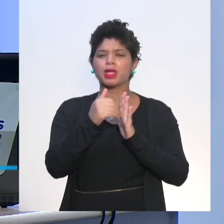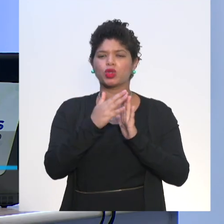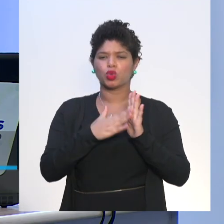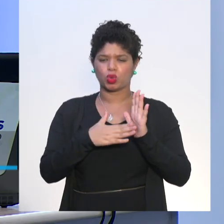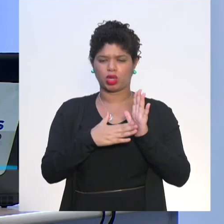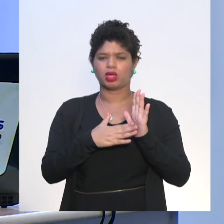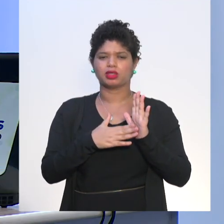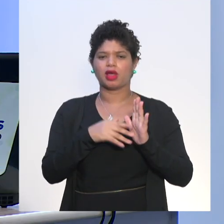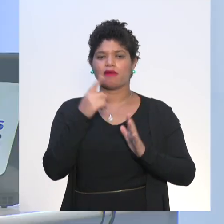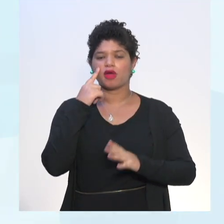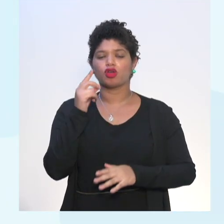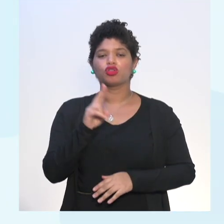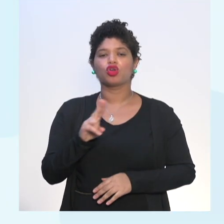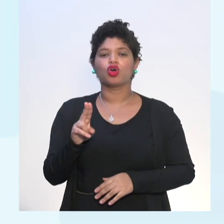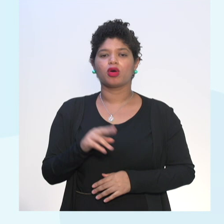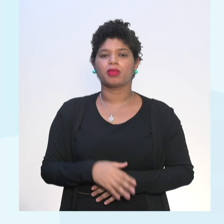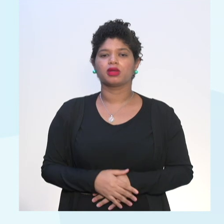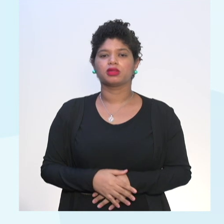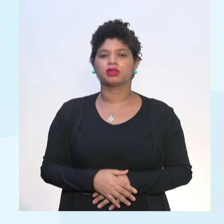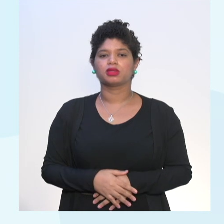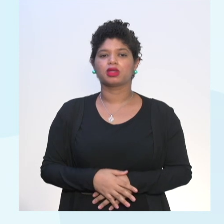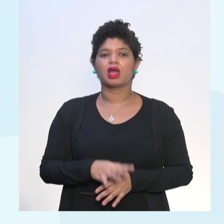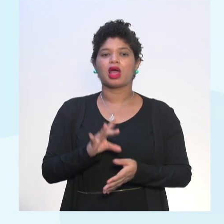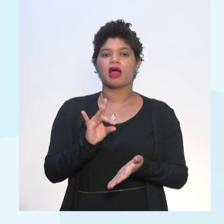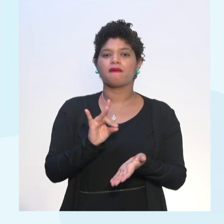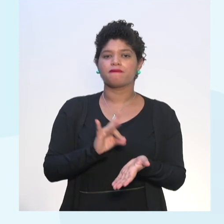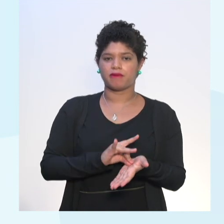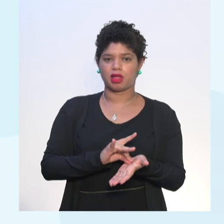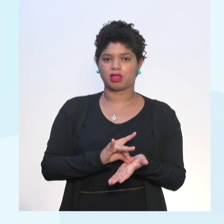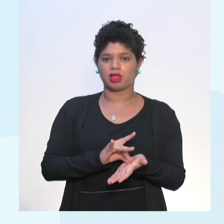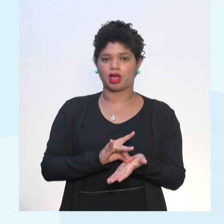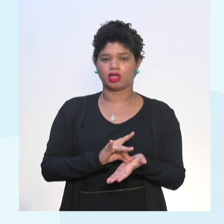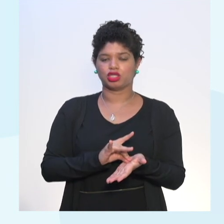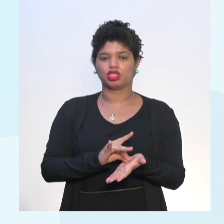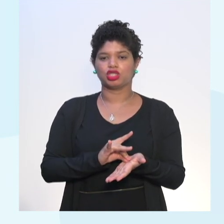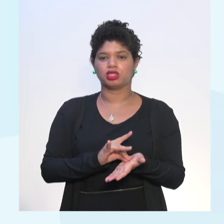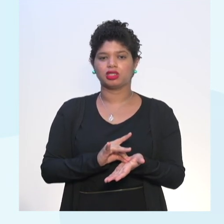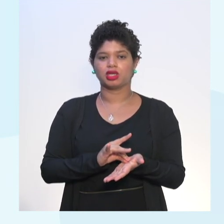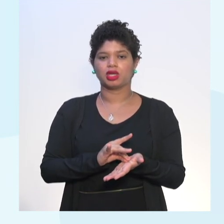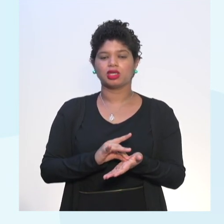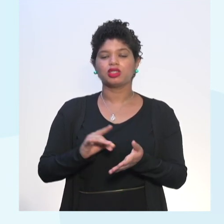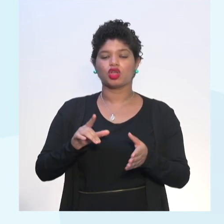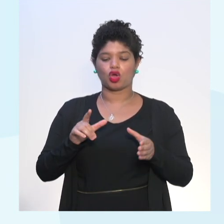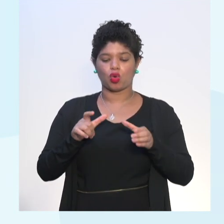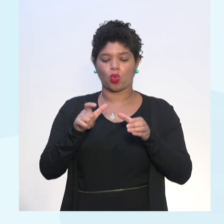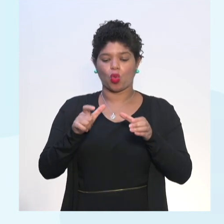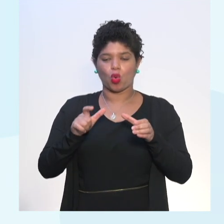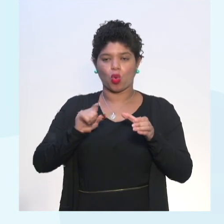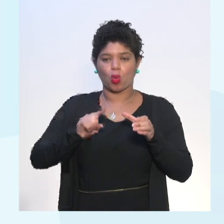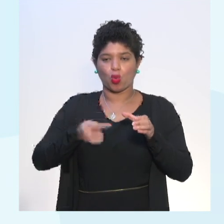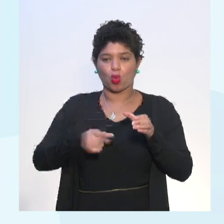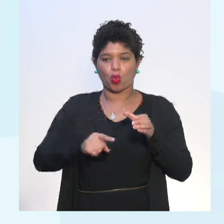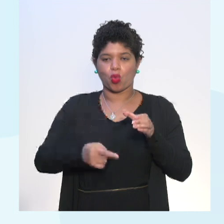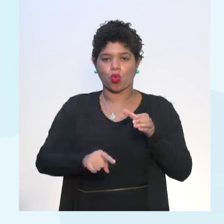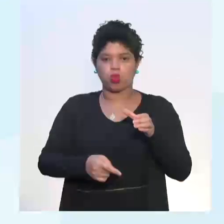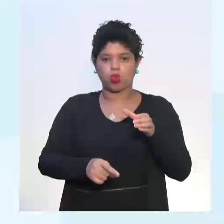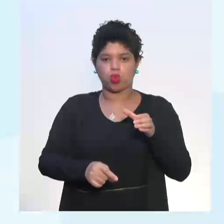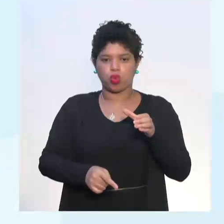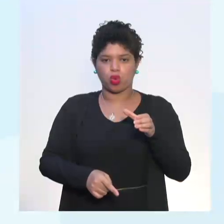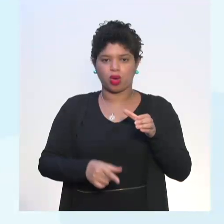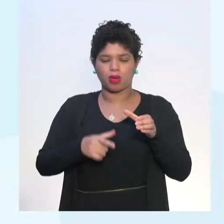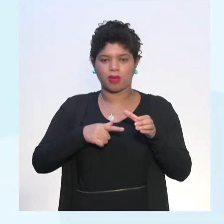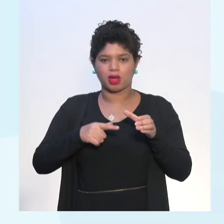se chama A Verdade Saindo do Poço, armada com seu